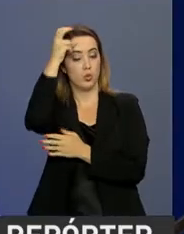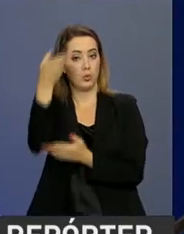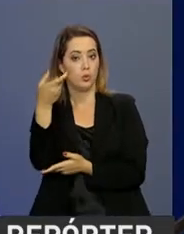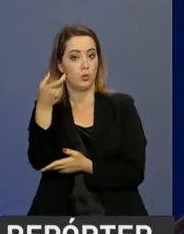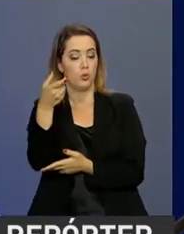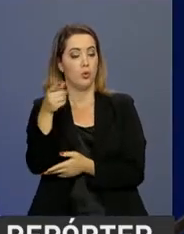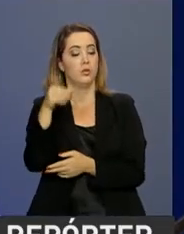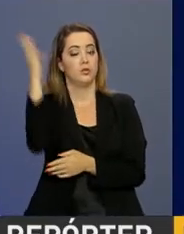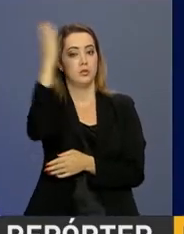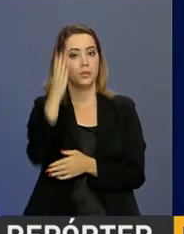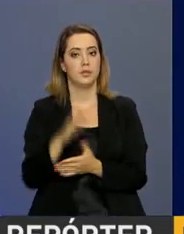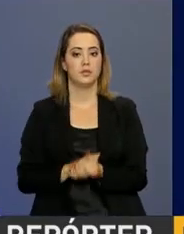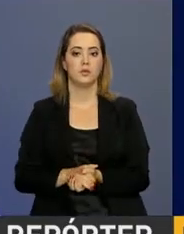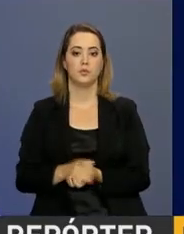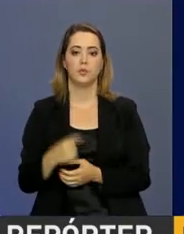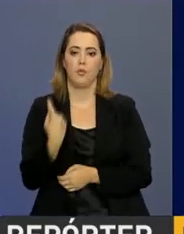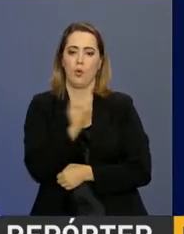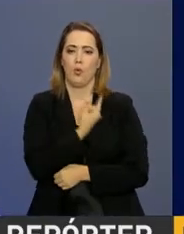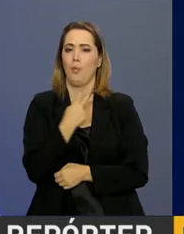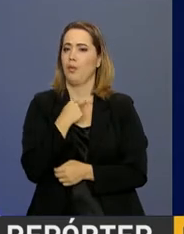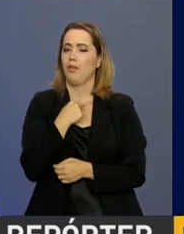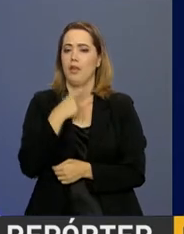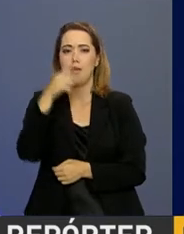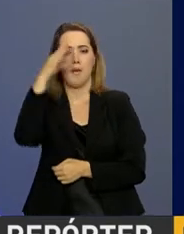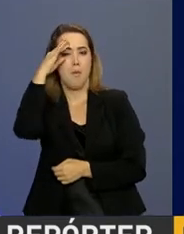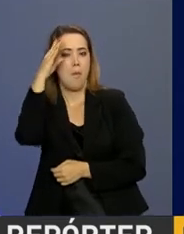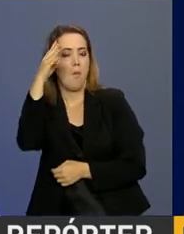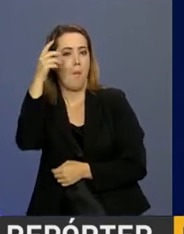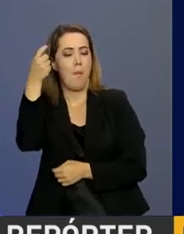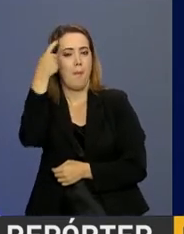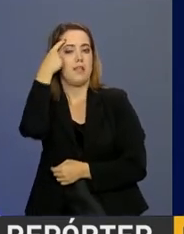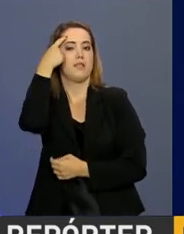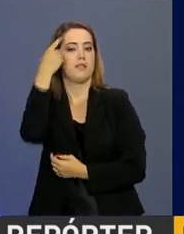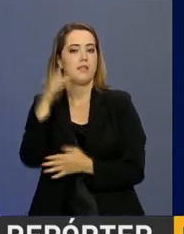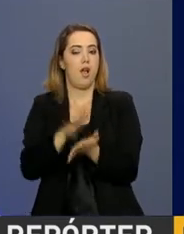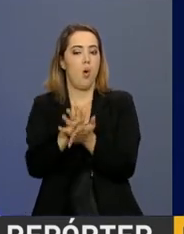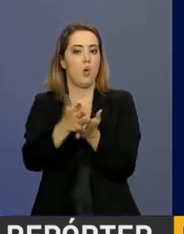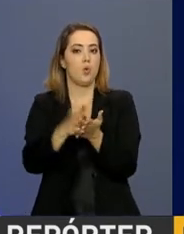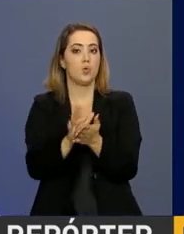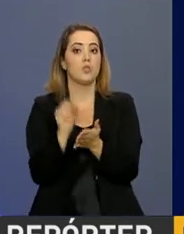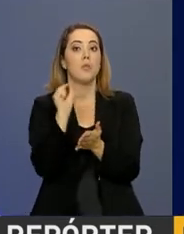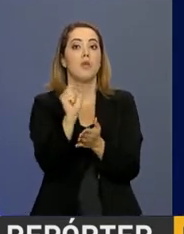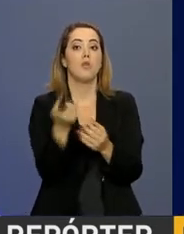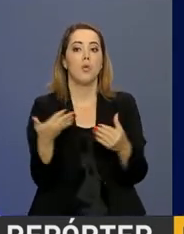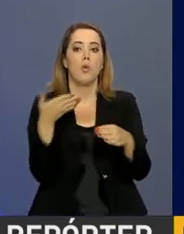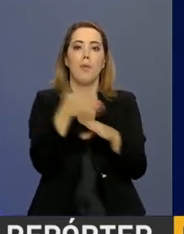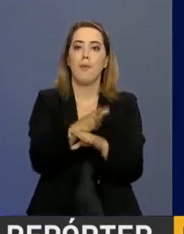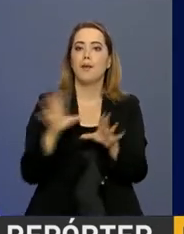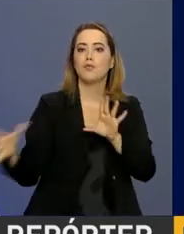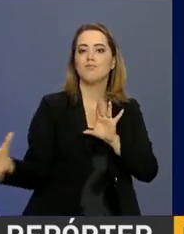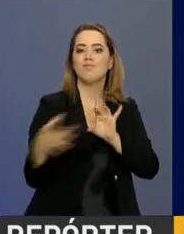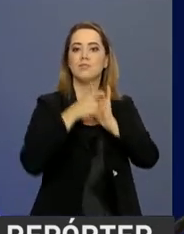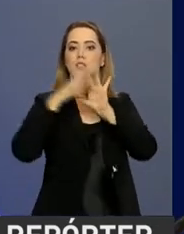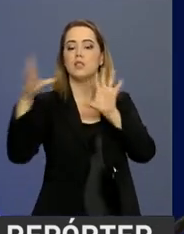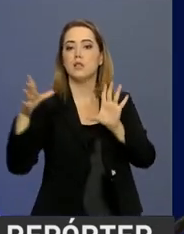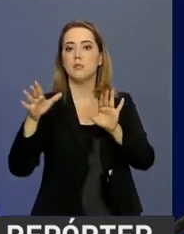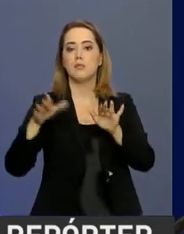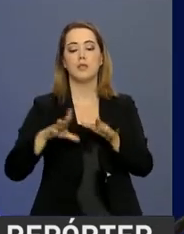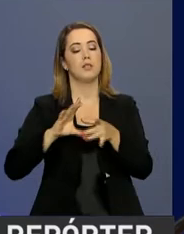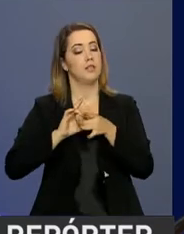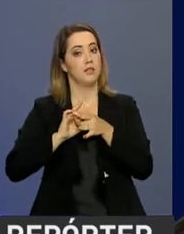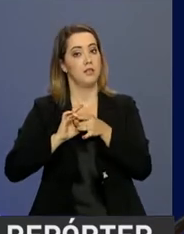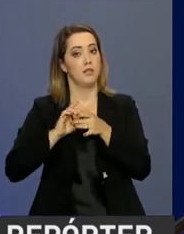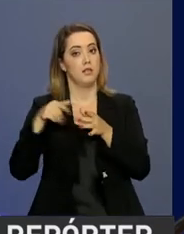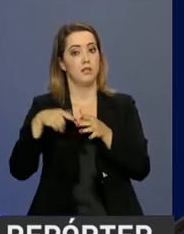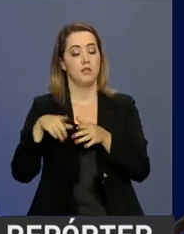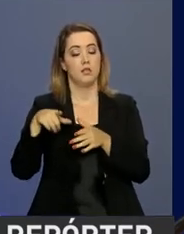Não podemos pensar o samba de outra forma que não como parte da história de liberdade, de emancipação e de